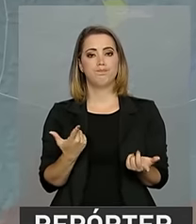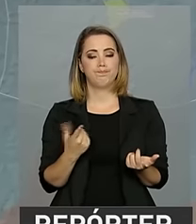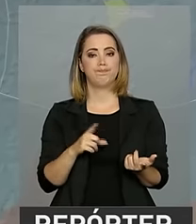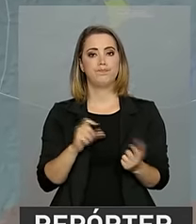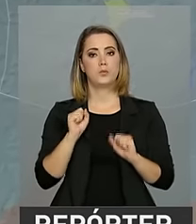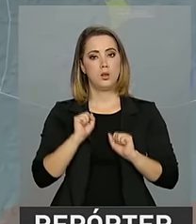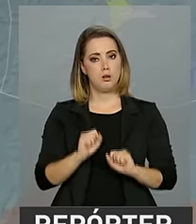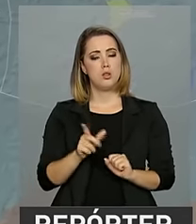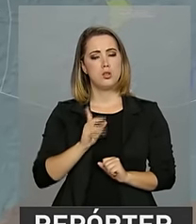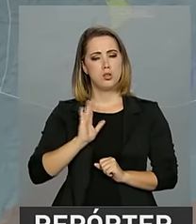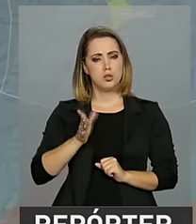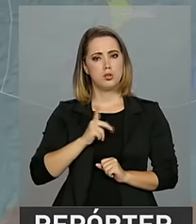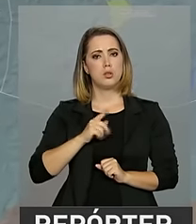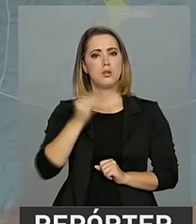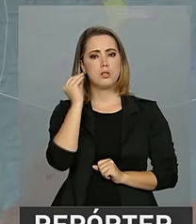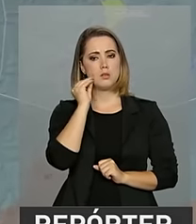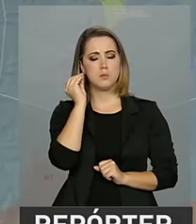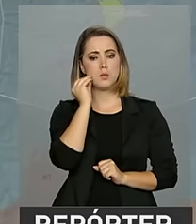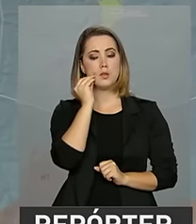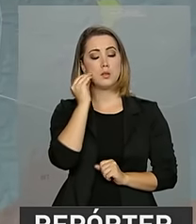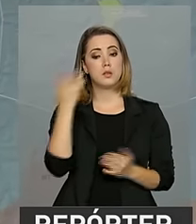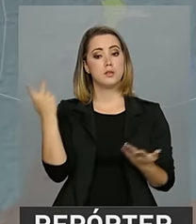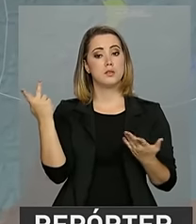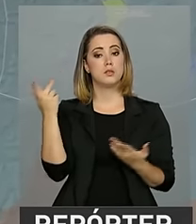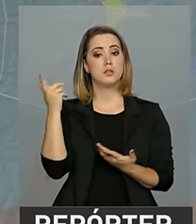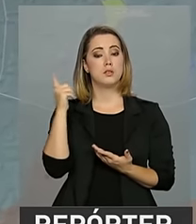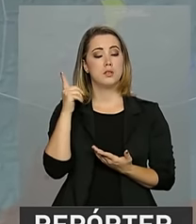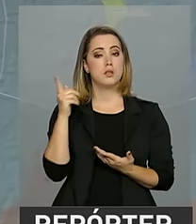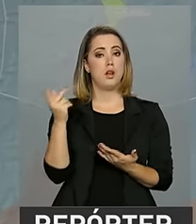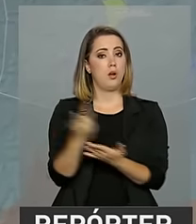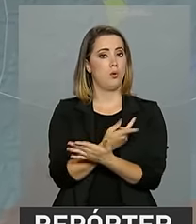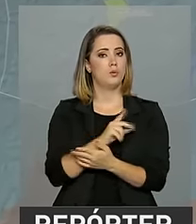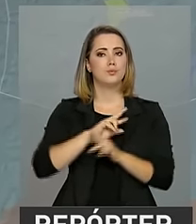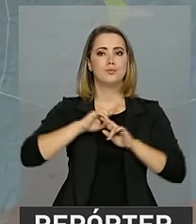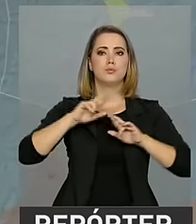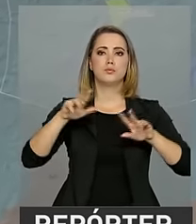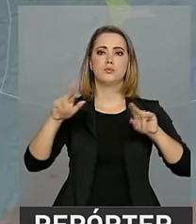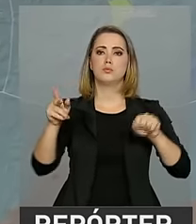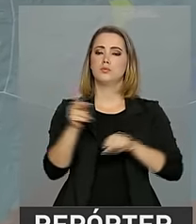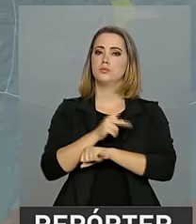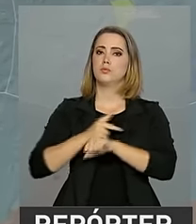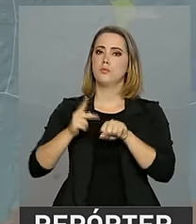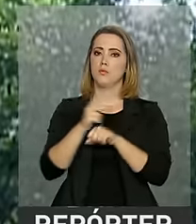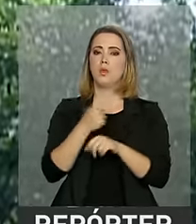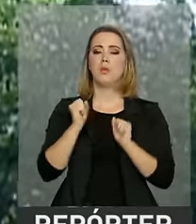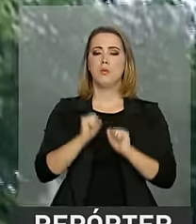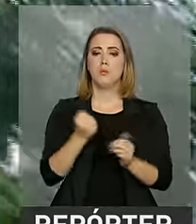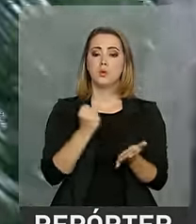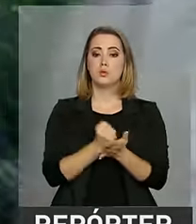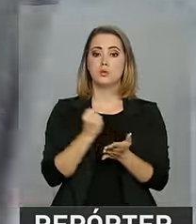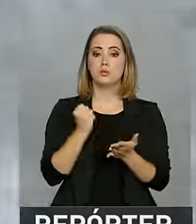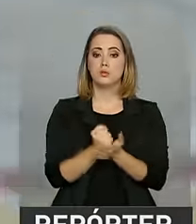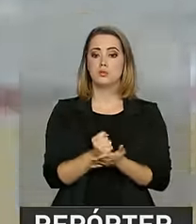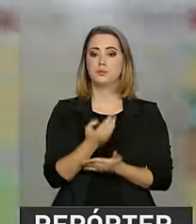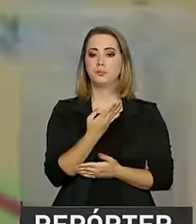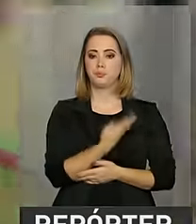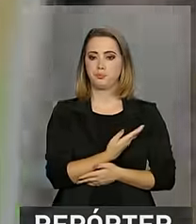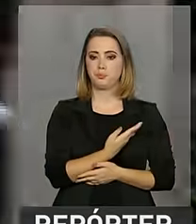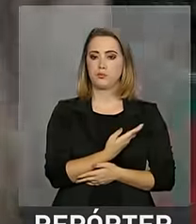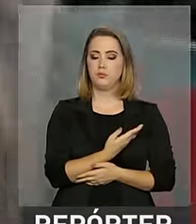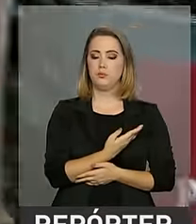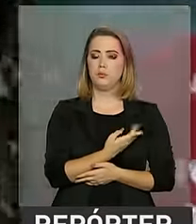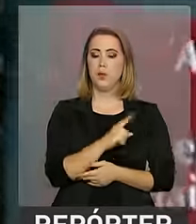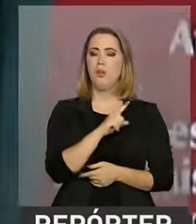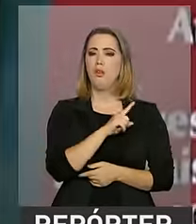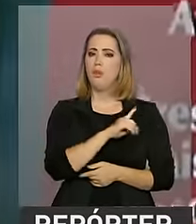icmbio já tem uma experiência isso acontece em muitos países e é uma forma de contratação esses parques nacionais